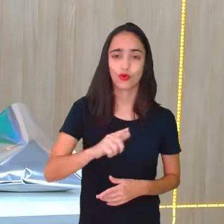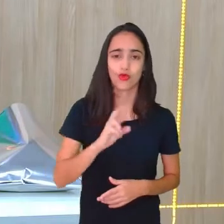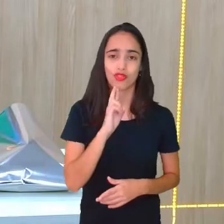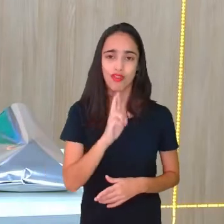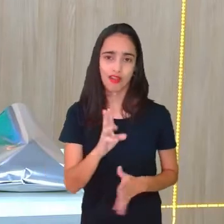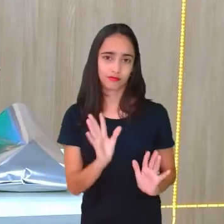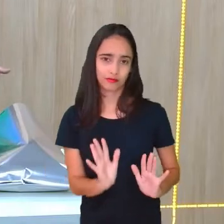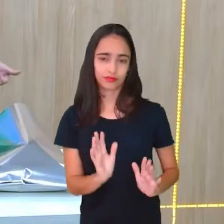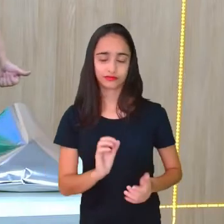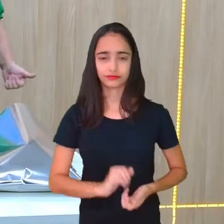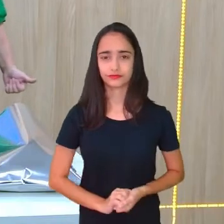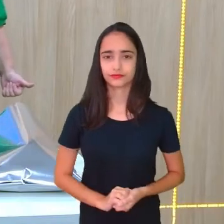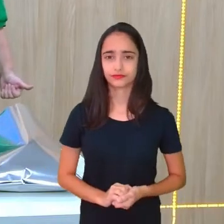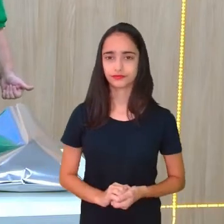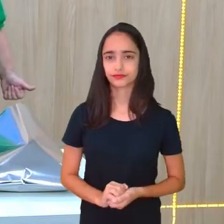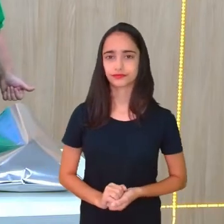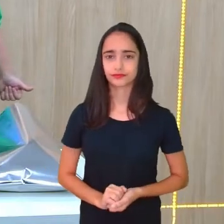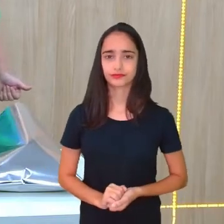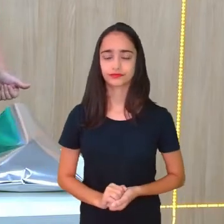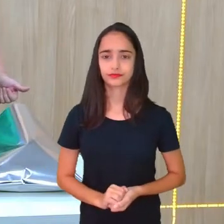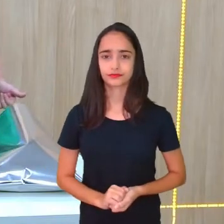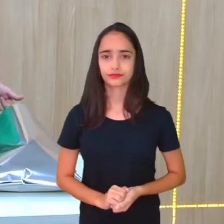Qual a chance?